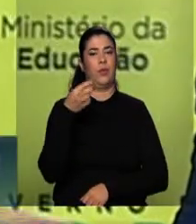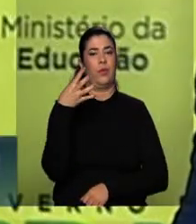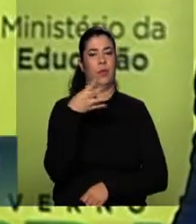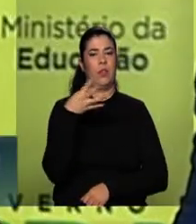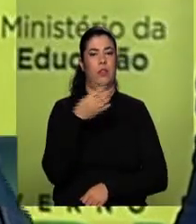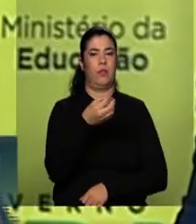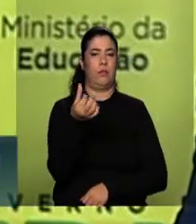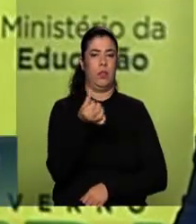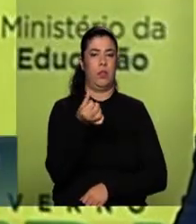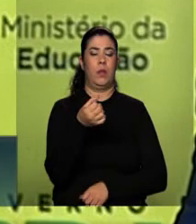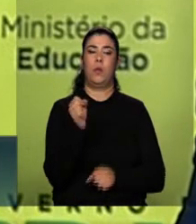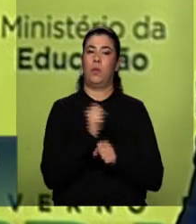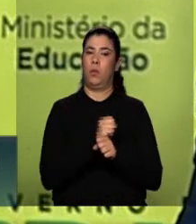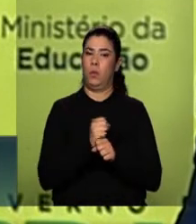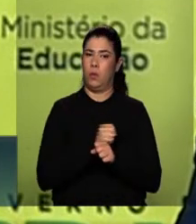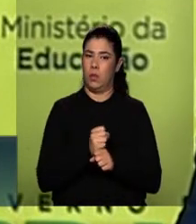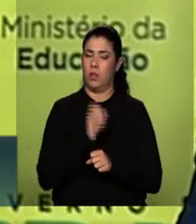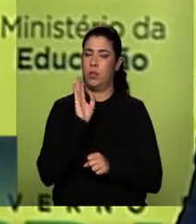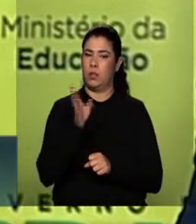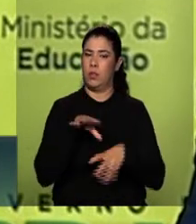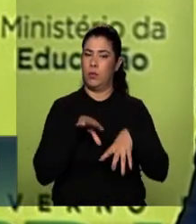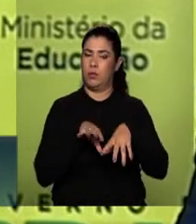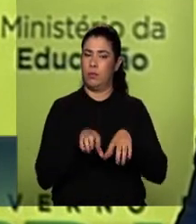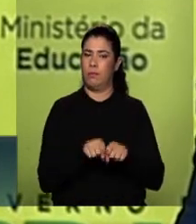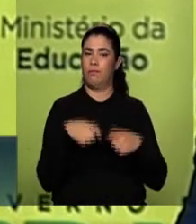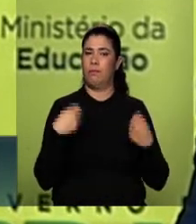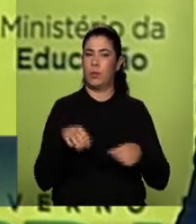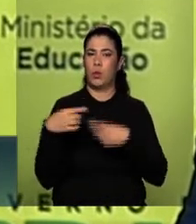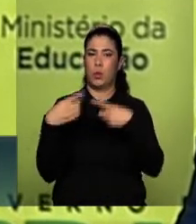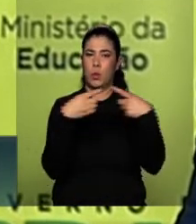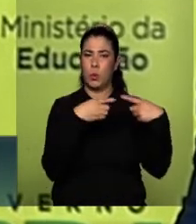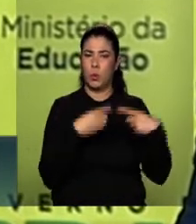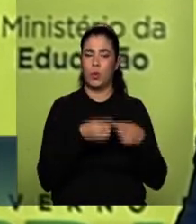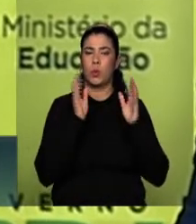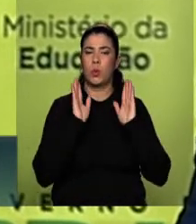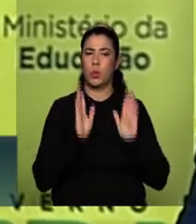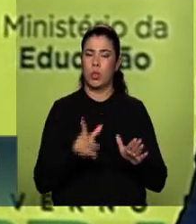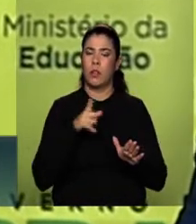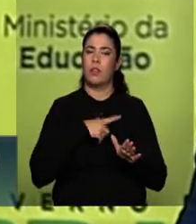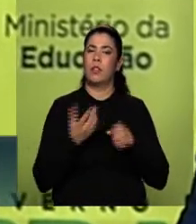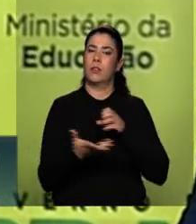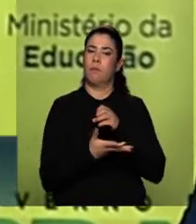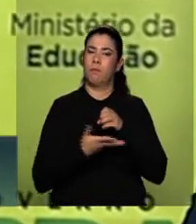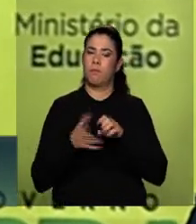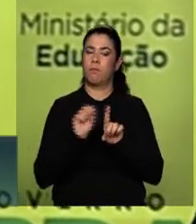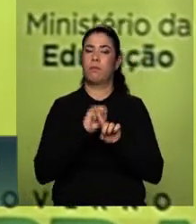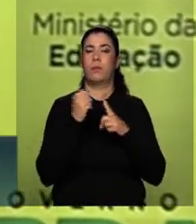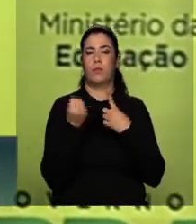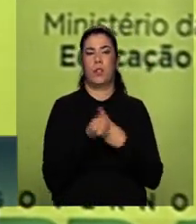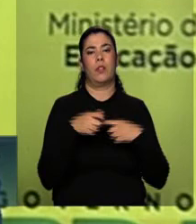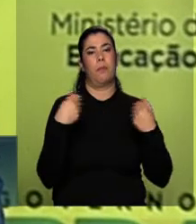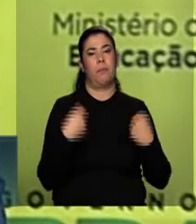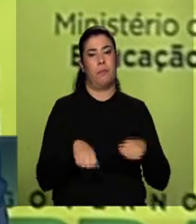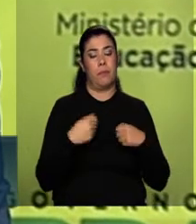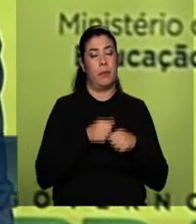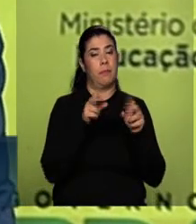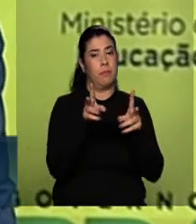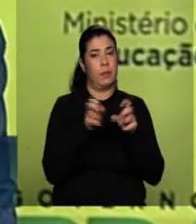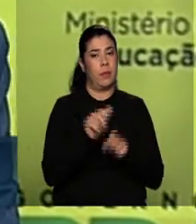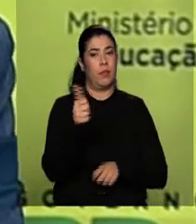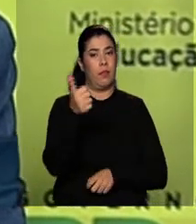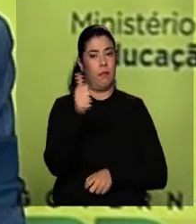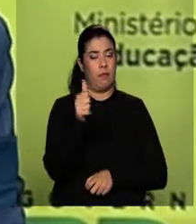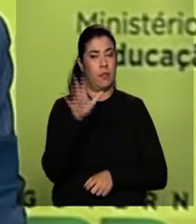extremamente discutida, né, muito bem fundamentada, tanto na academia, pela sociedade, dessa necessidade dessa